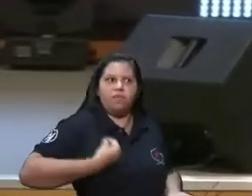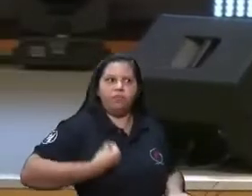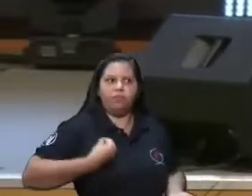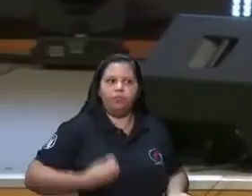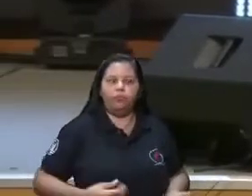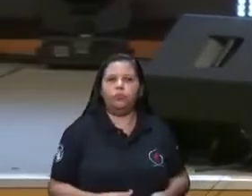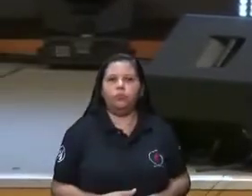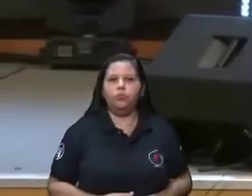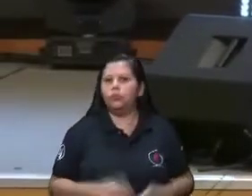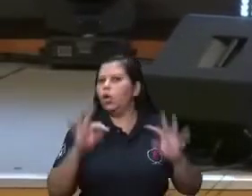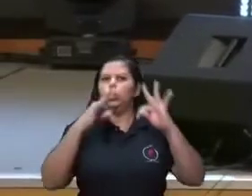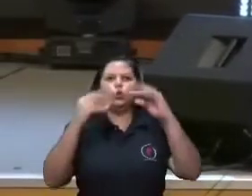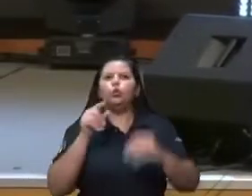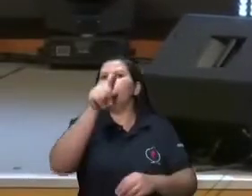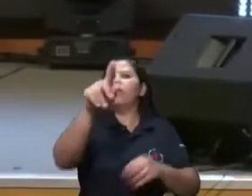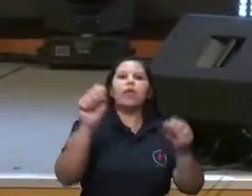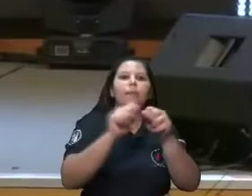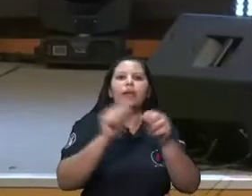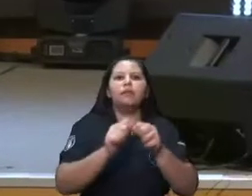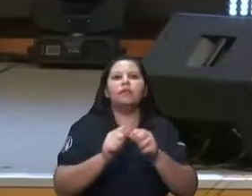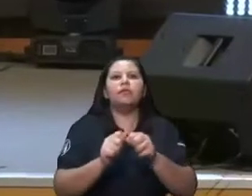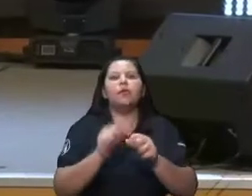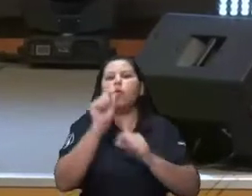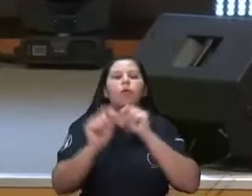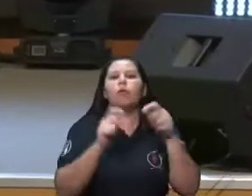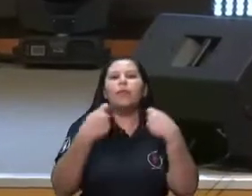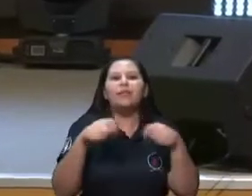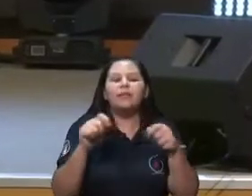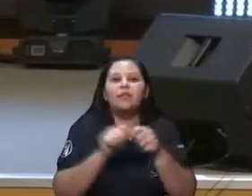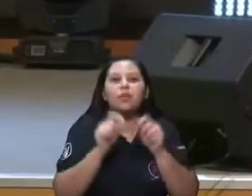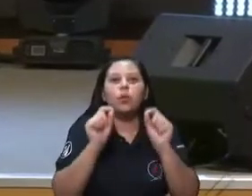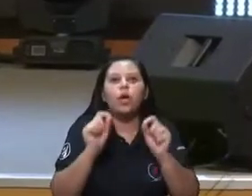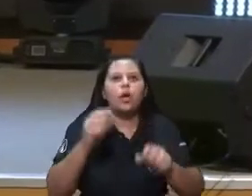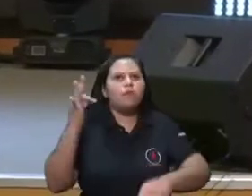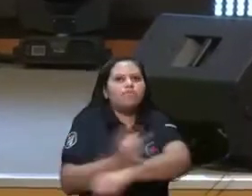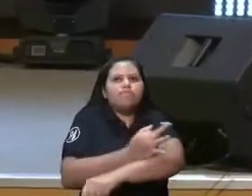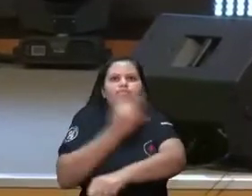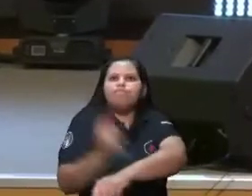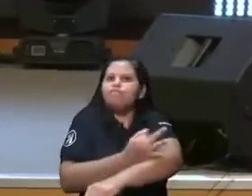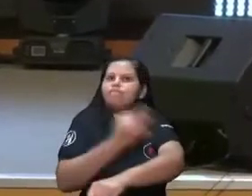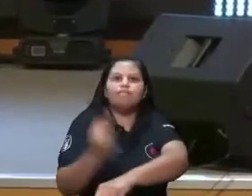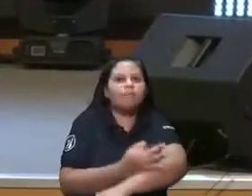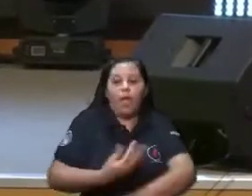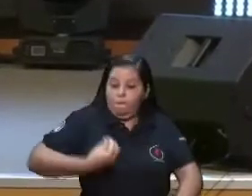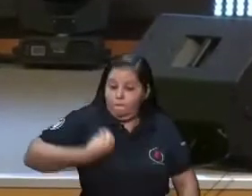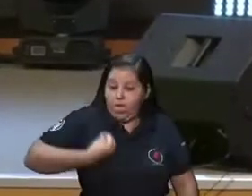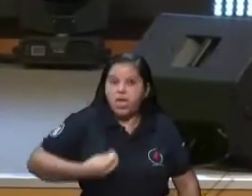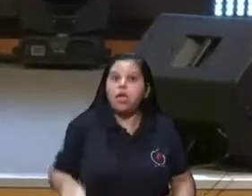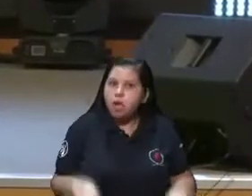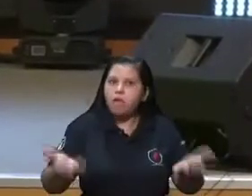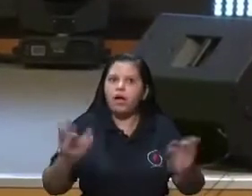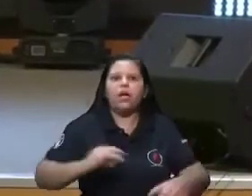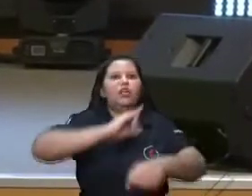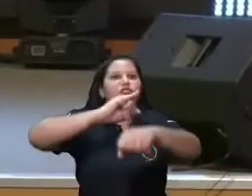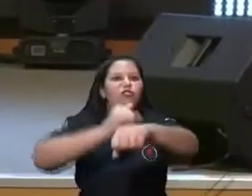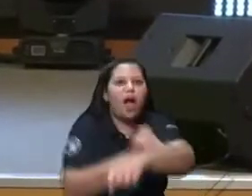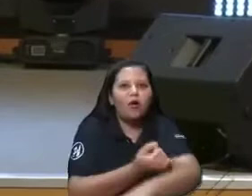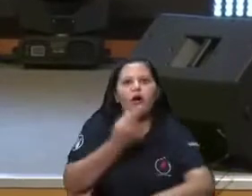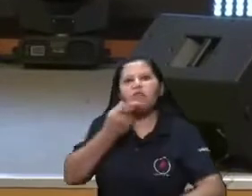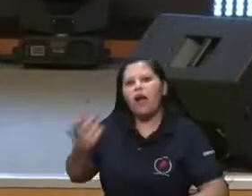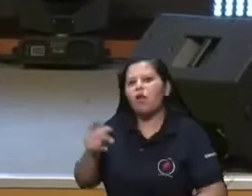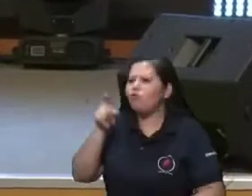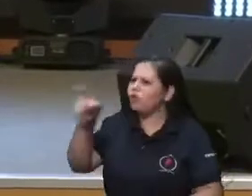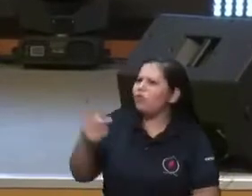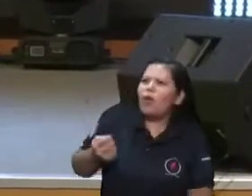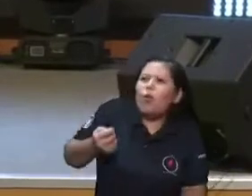Tudo que você precisa fazer é resistir. Viva, Rubem. Jacó está dizendo: Rubem, você poderia ter sido, mas